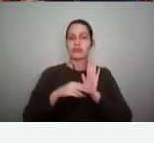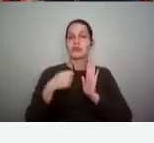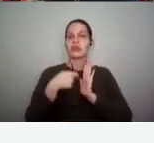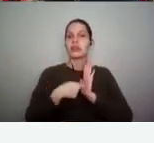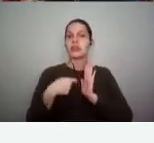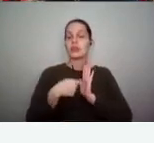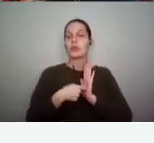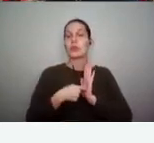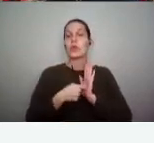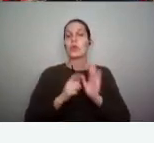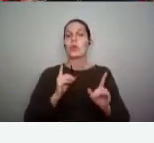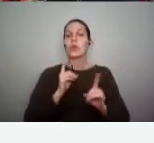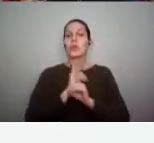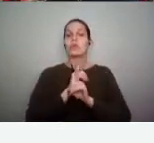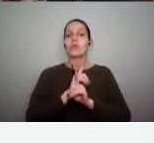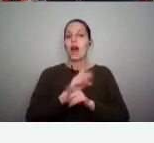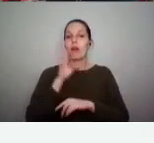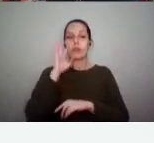soluções universais,